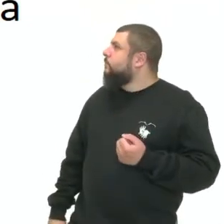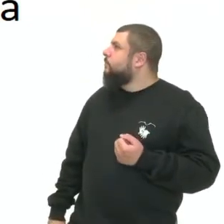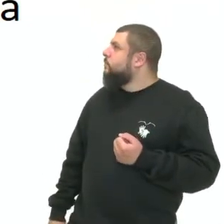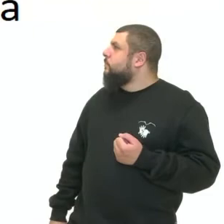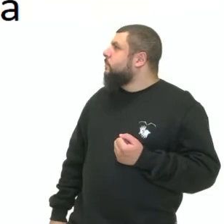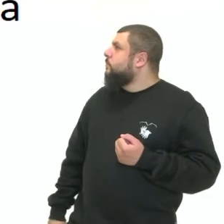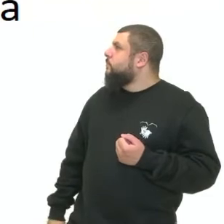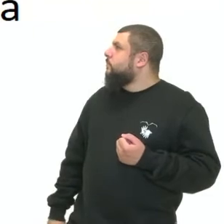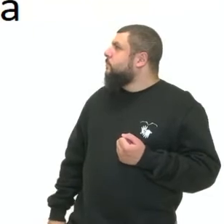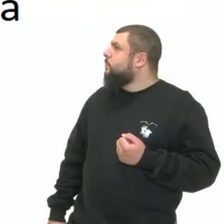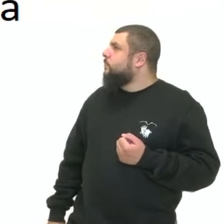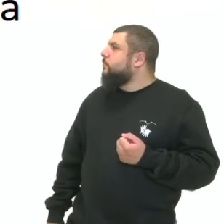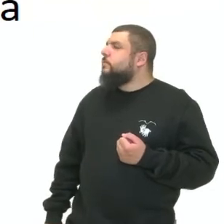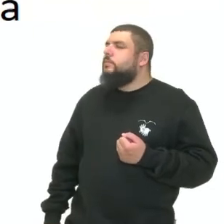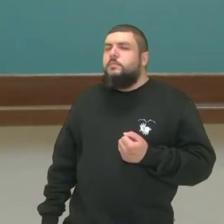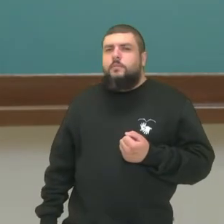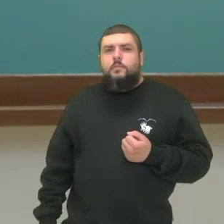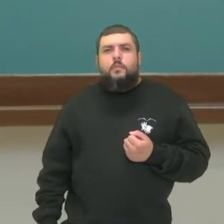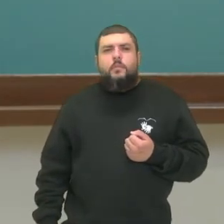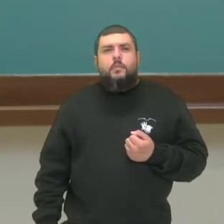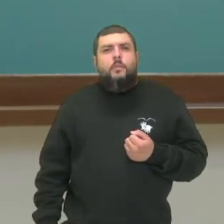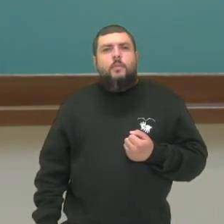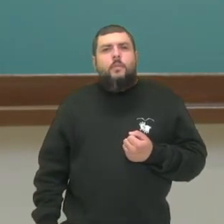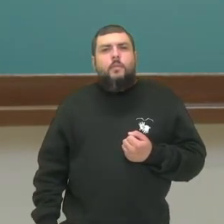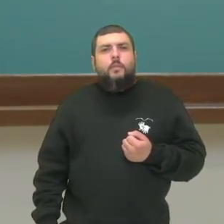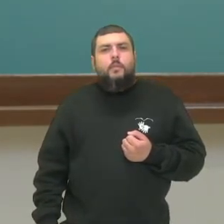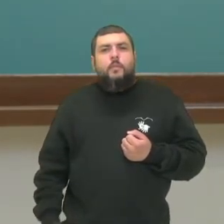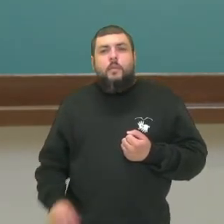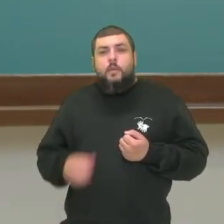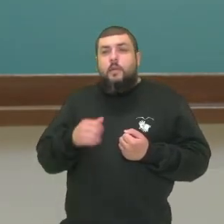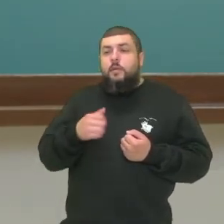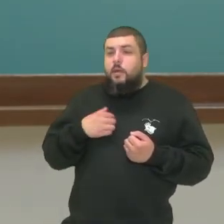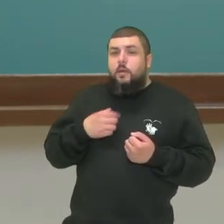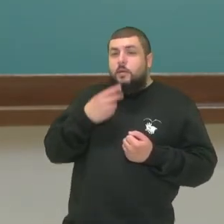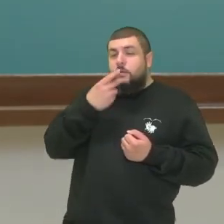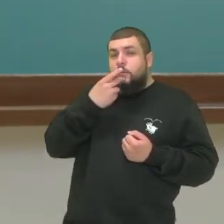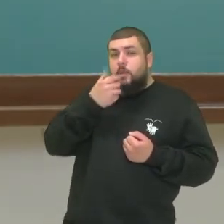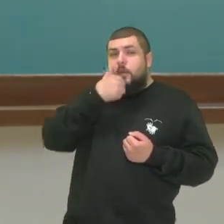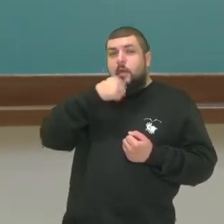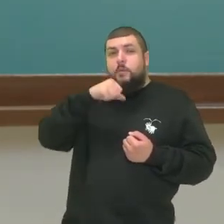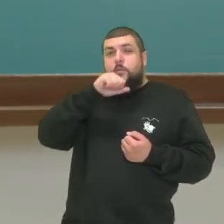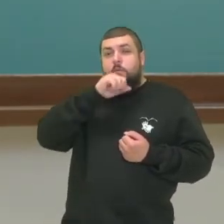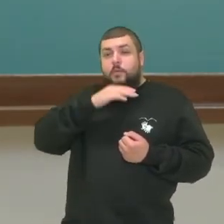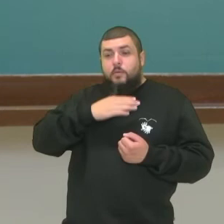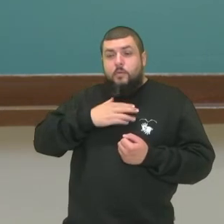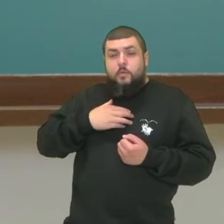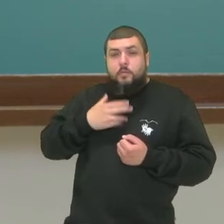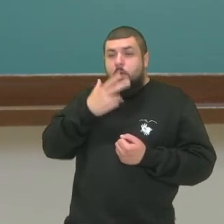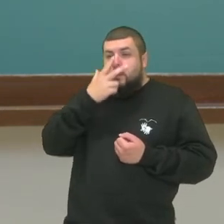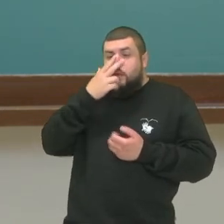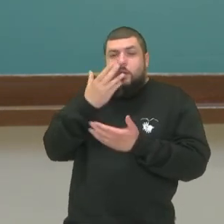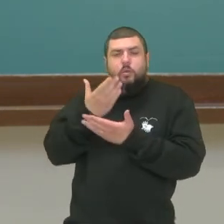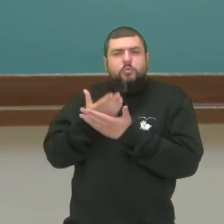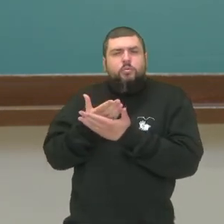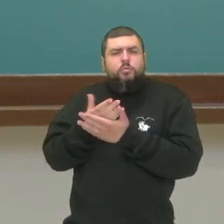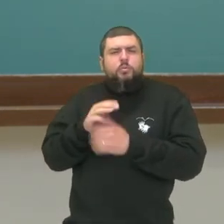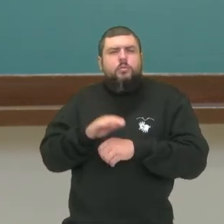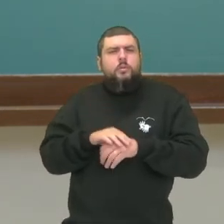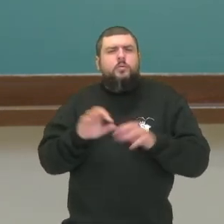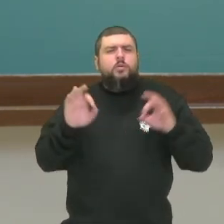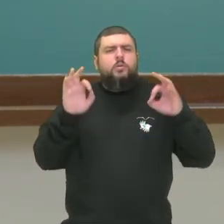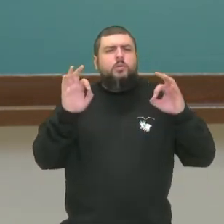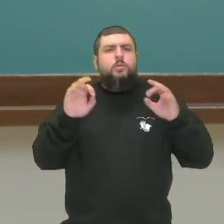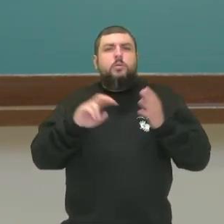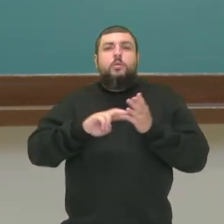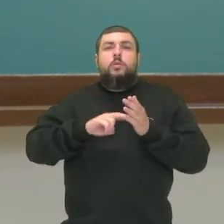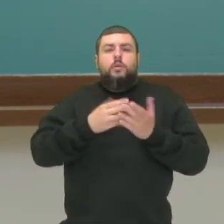é? Então o estudo simboliza o quê? O ter ou o ser? Acertou quem falou o quê? O ser,